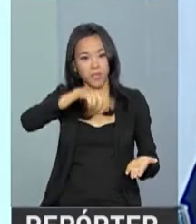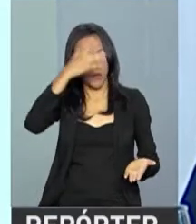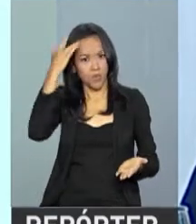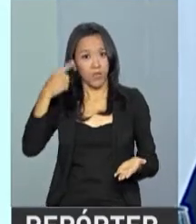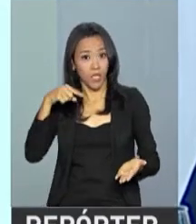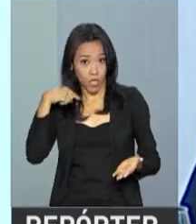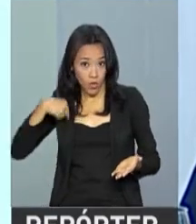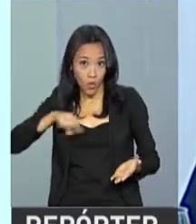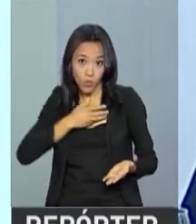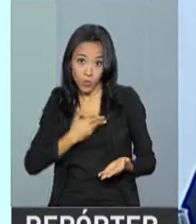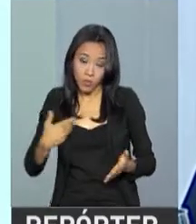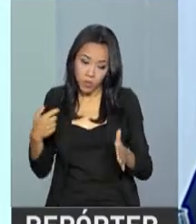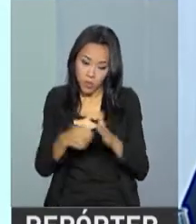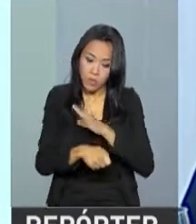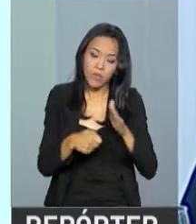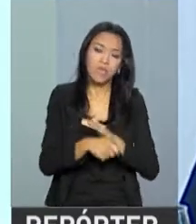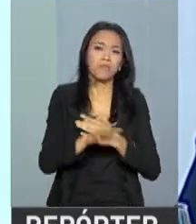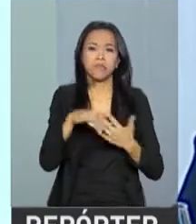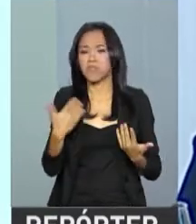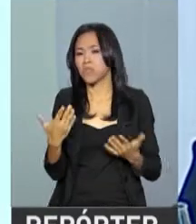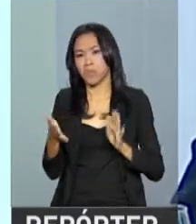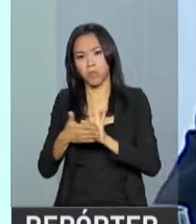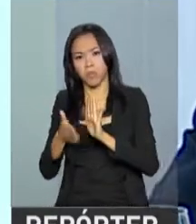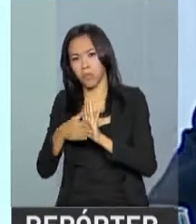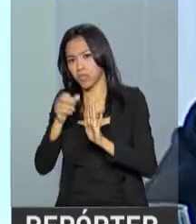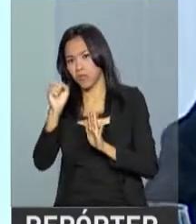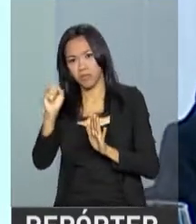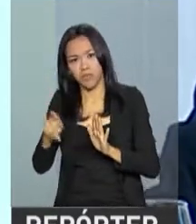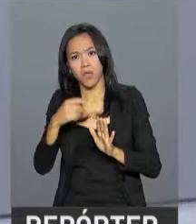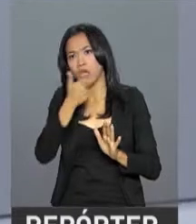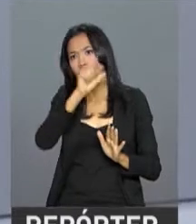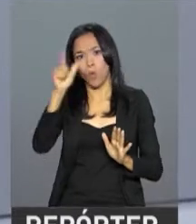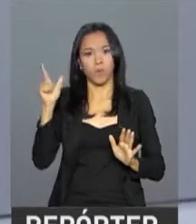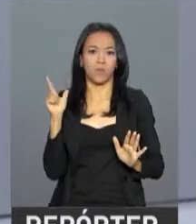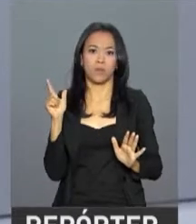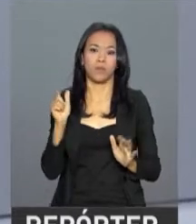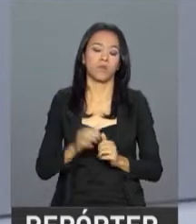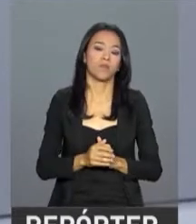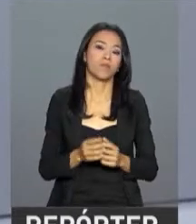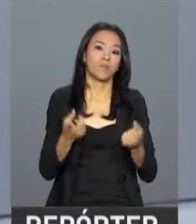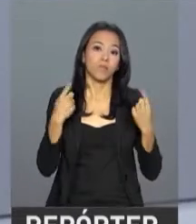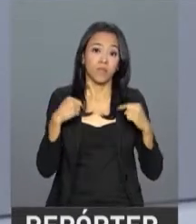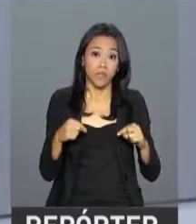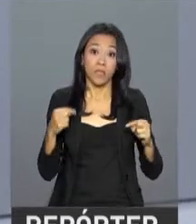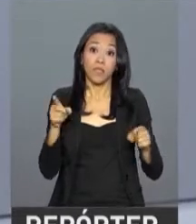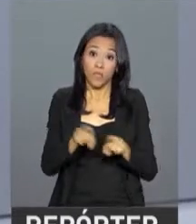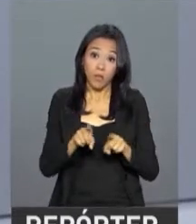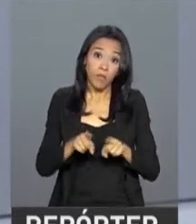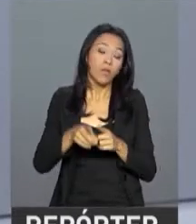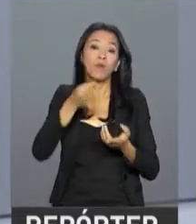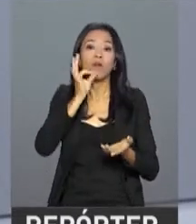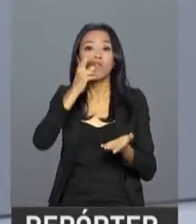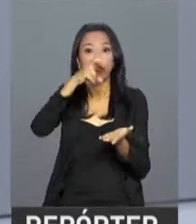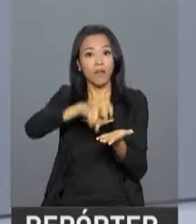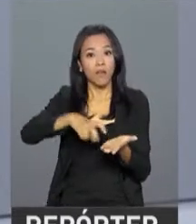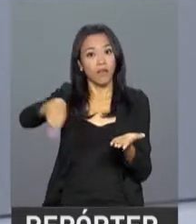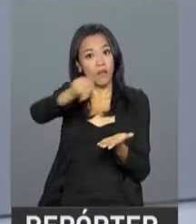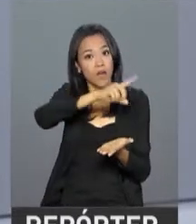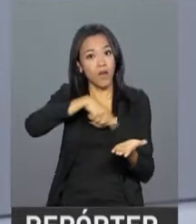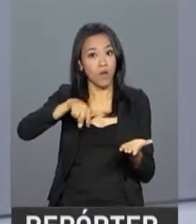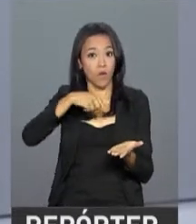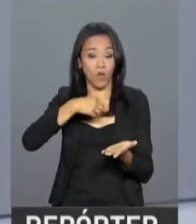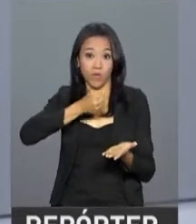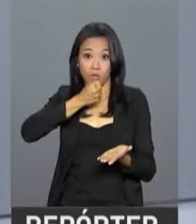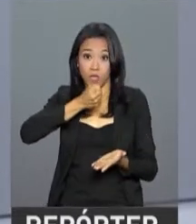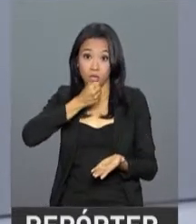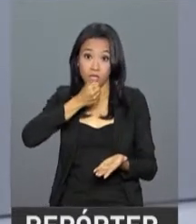nós lutamos seja na previdência ou seja em outros atos de governo ainda no café da manhã com jornalistas ao fazer um balanço